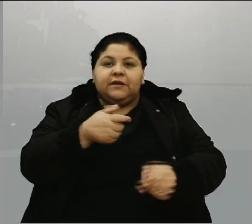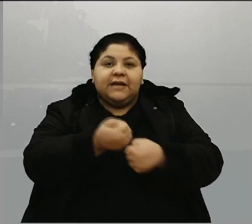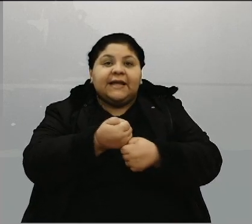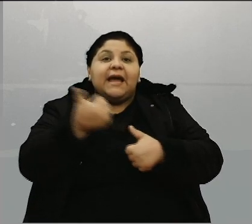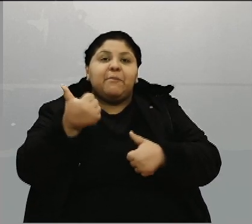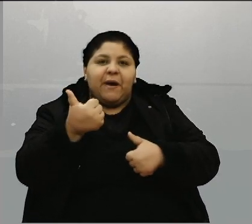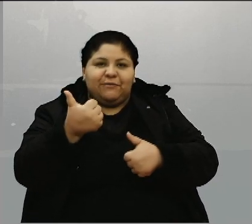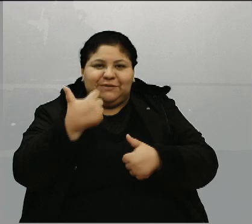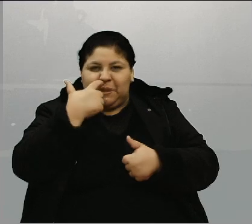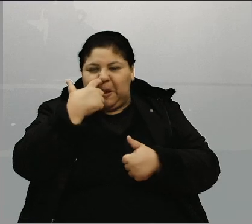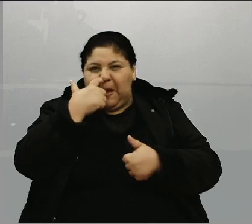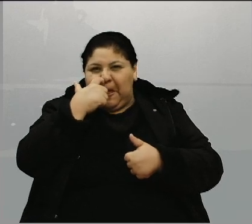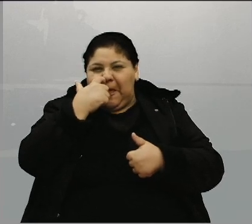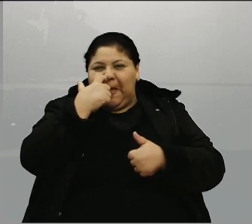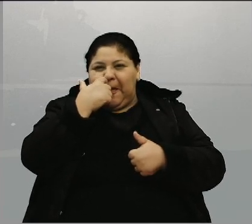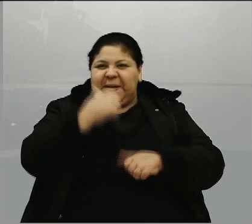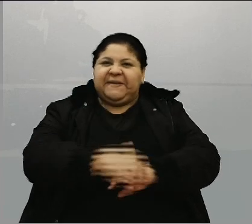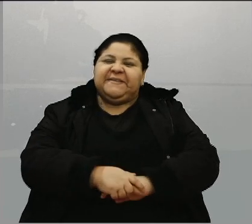também